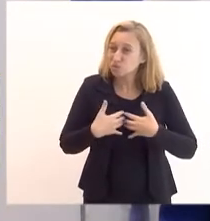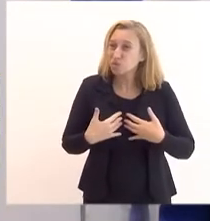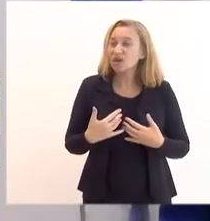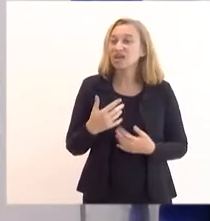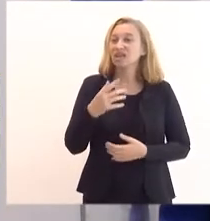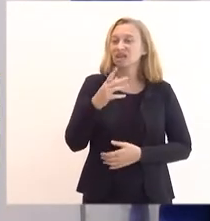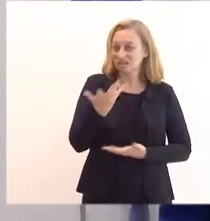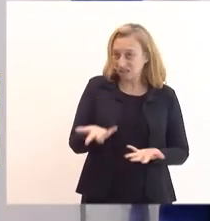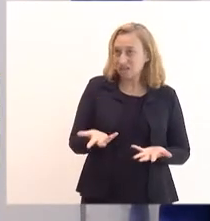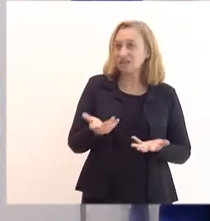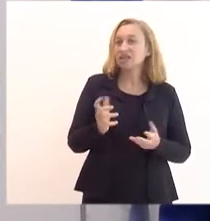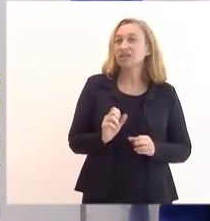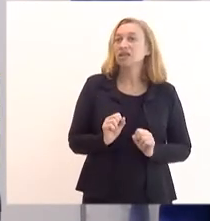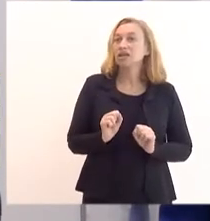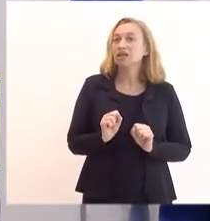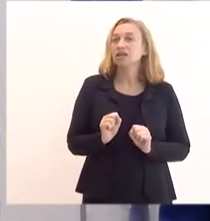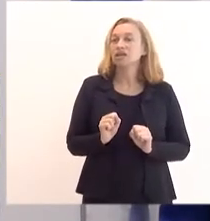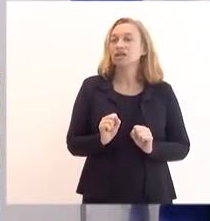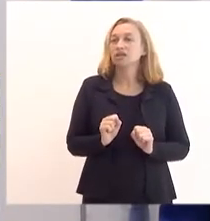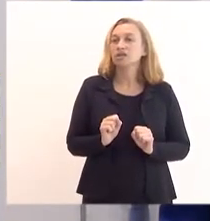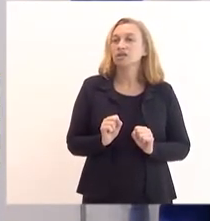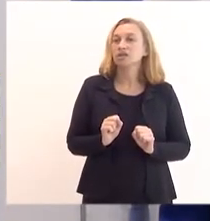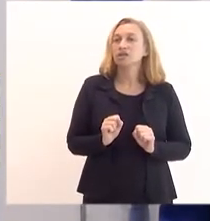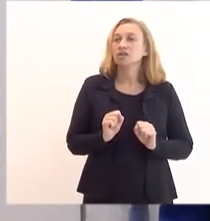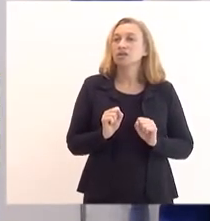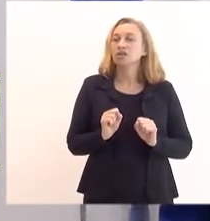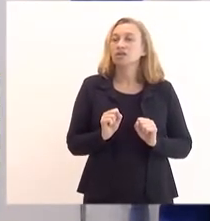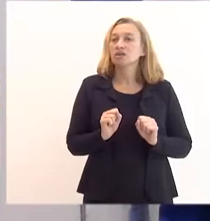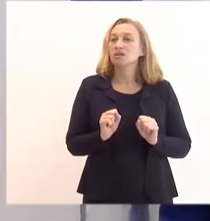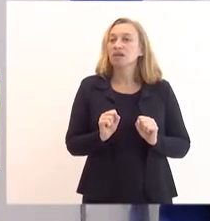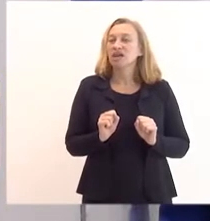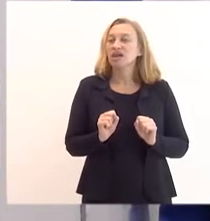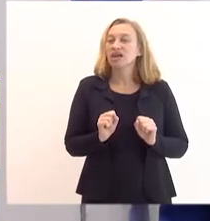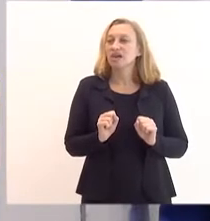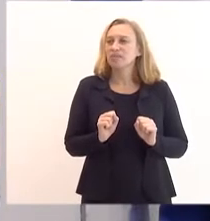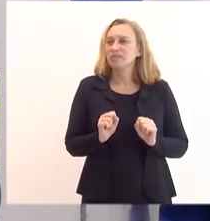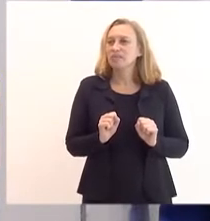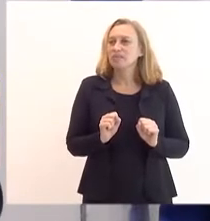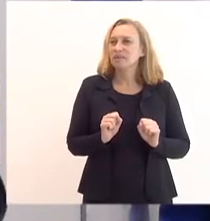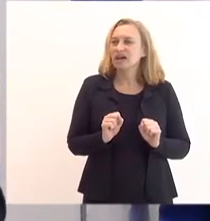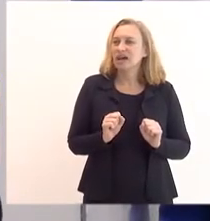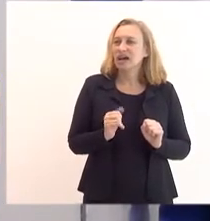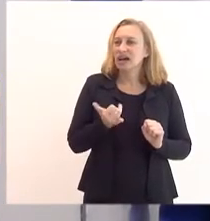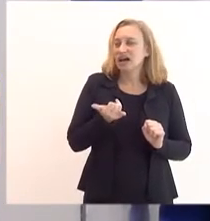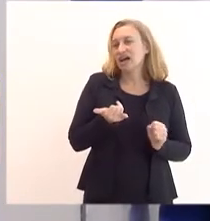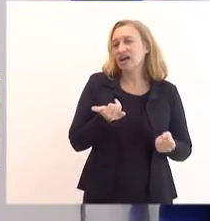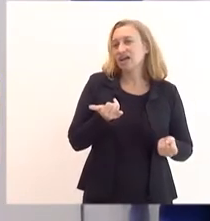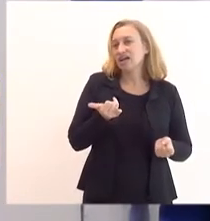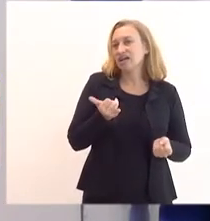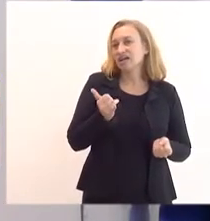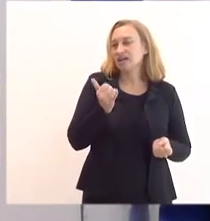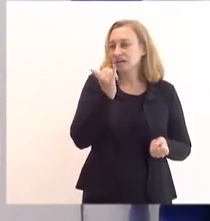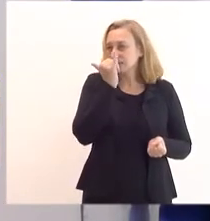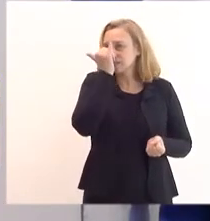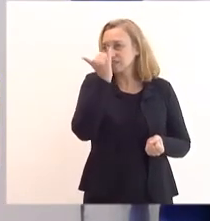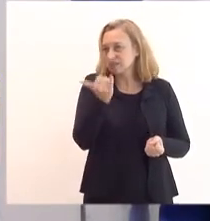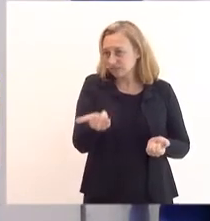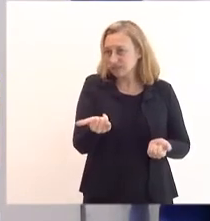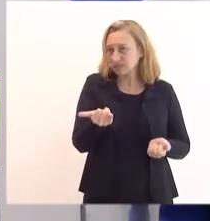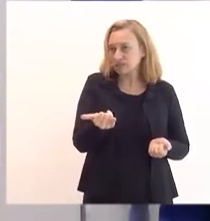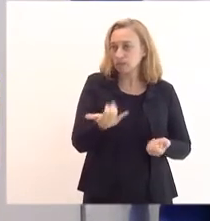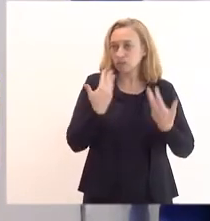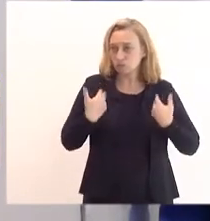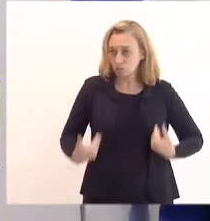podem gerar, inclusive, machucaduras severas no corpo. E que nos Estados Unidos, em alguns lugares do mundo, onde